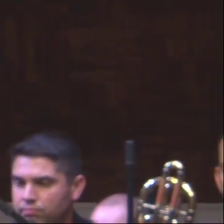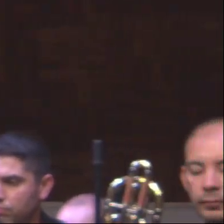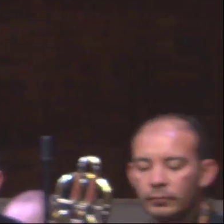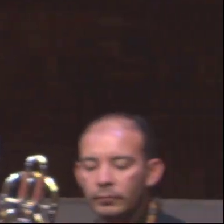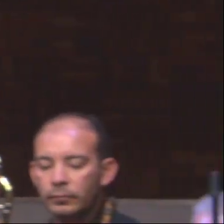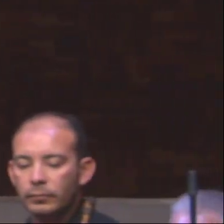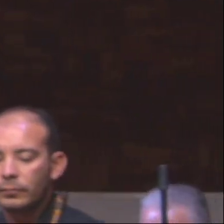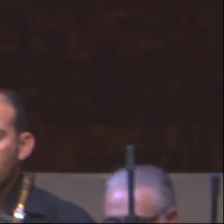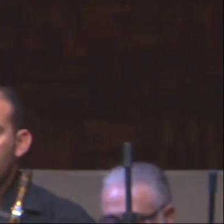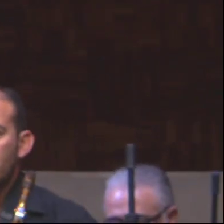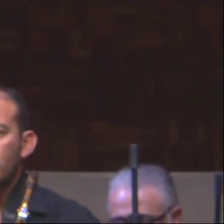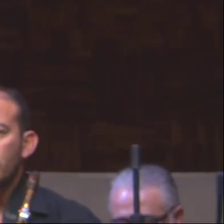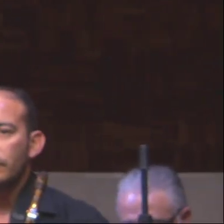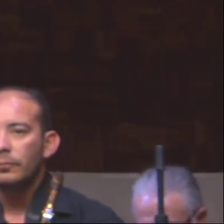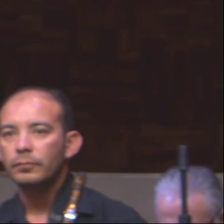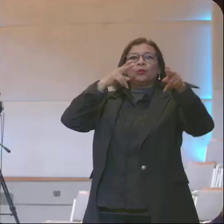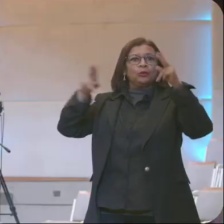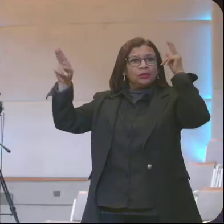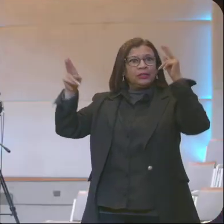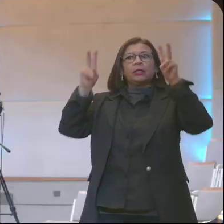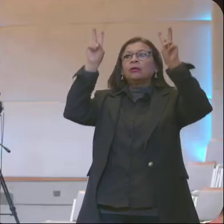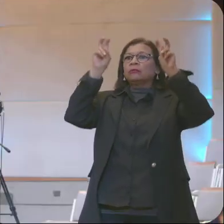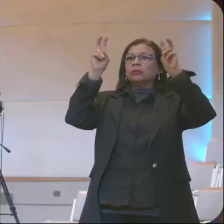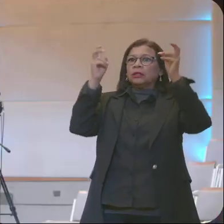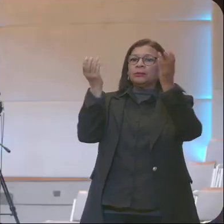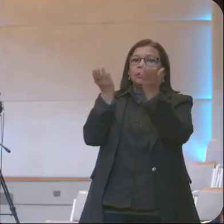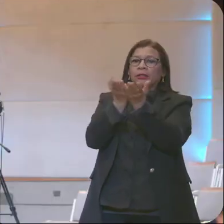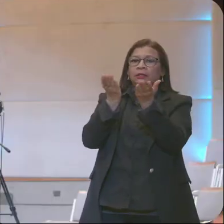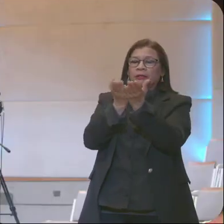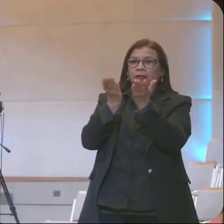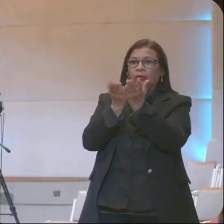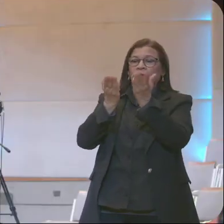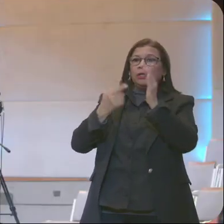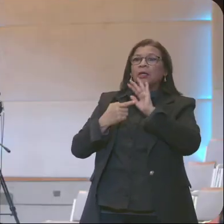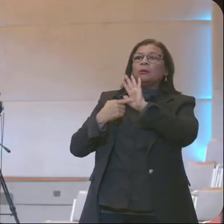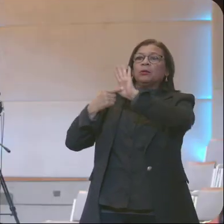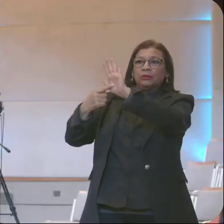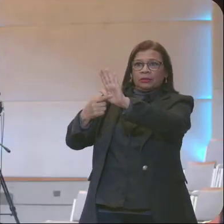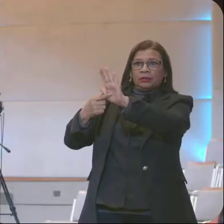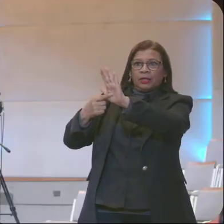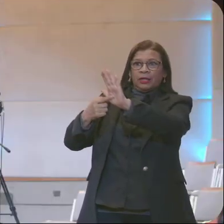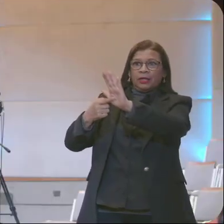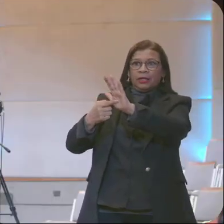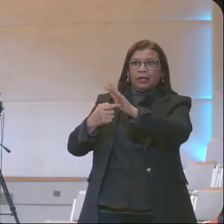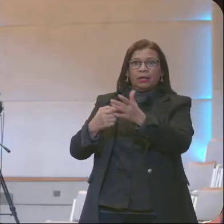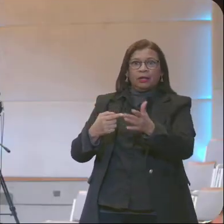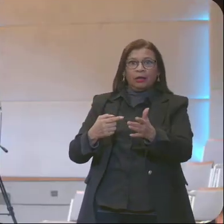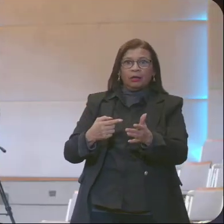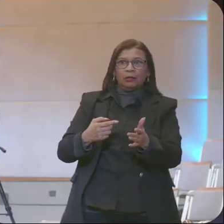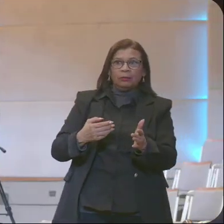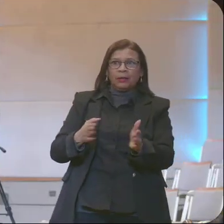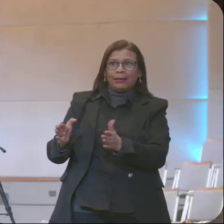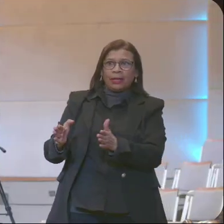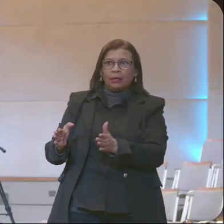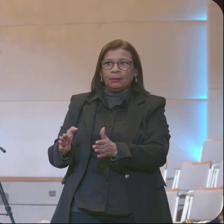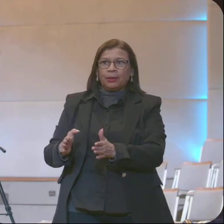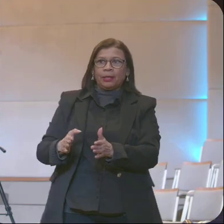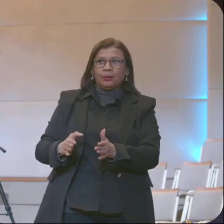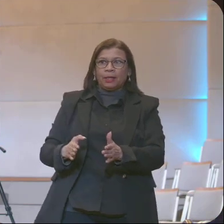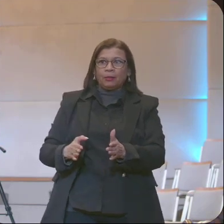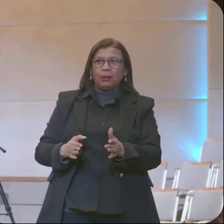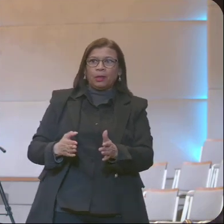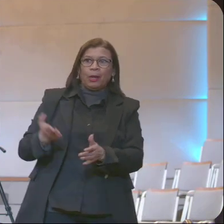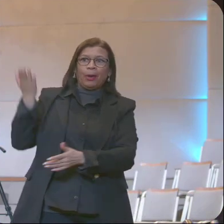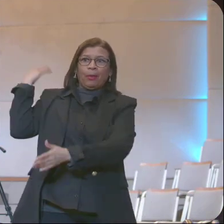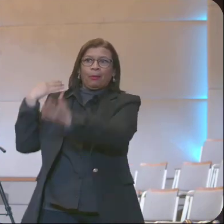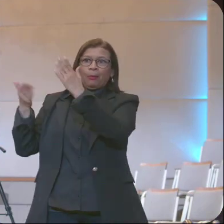tema é um tema cristão que tenta passar a ideia do compositor, tenta passar a ideia da criação do mundo. E